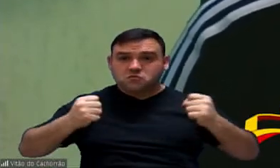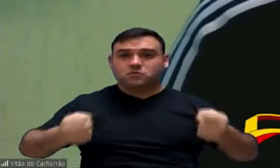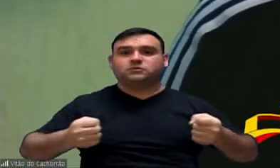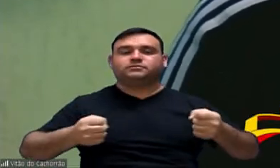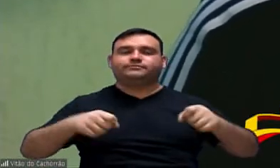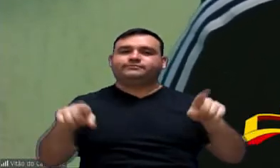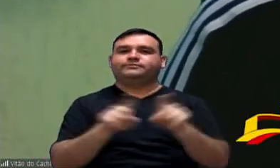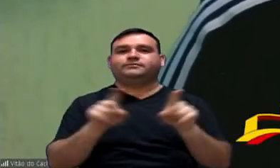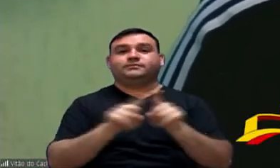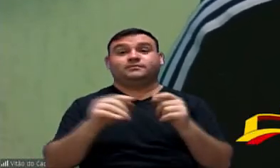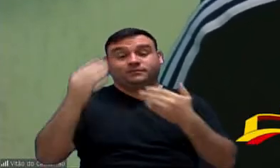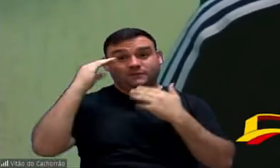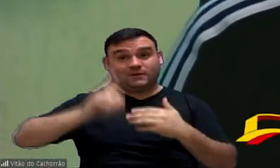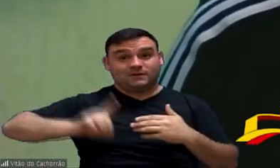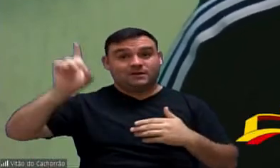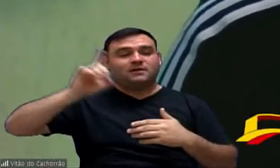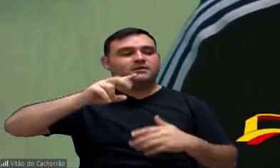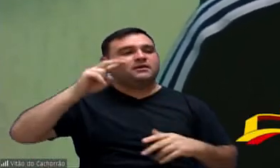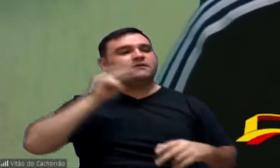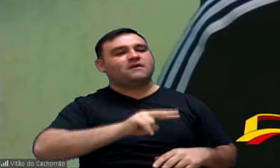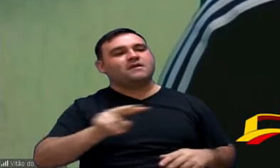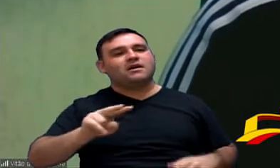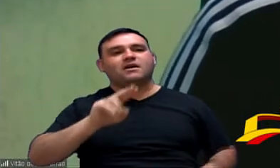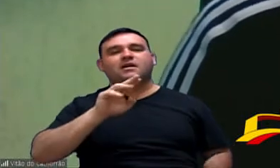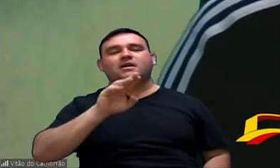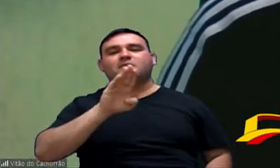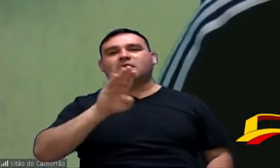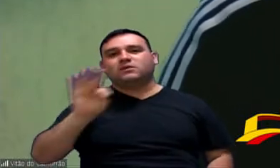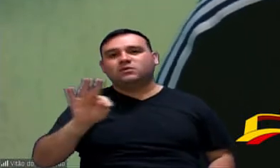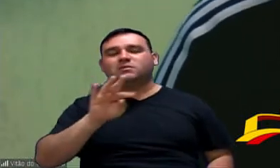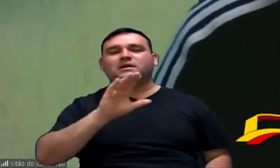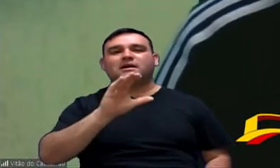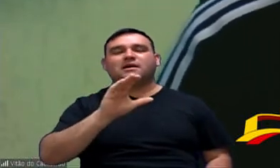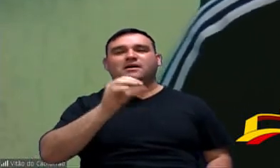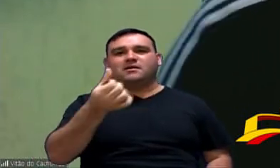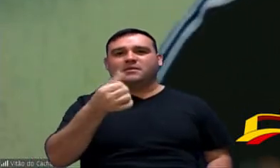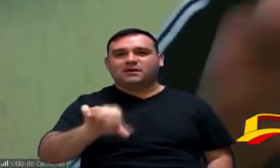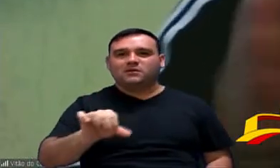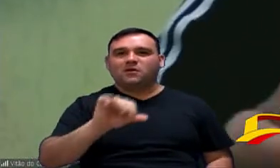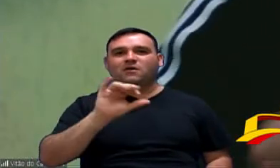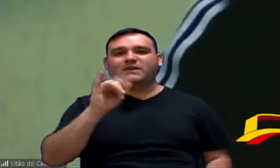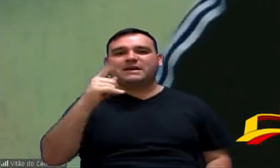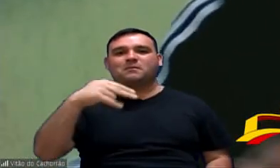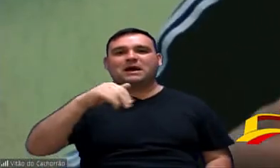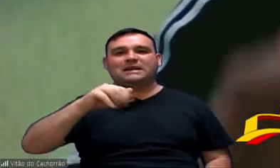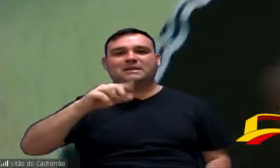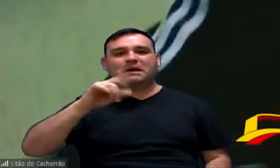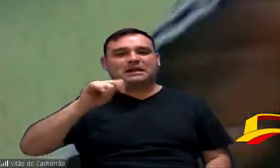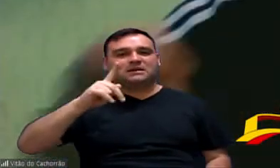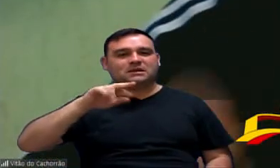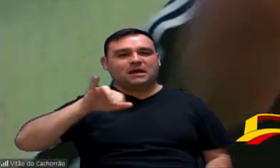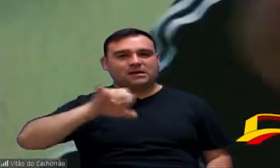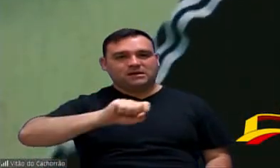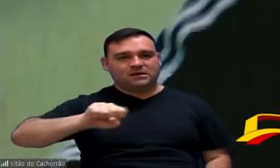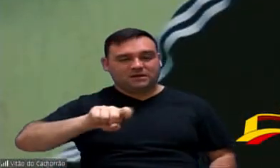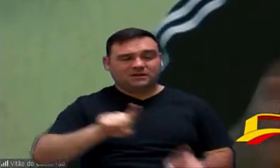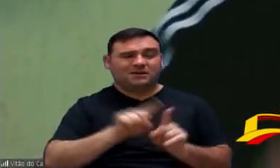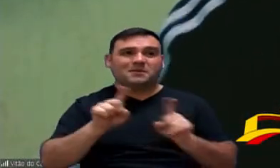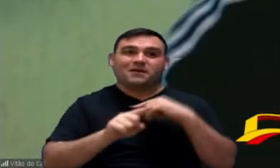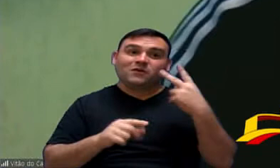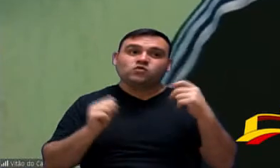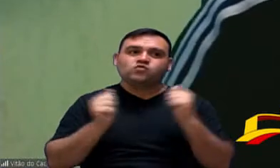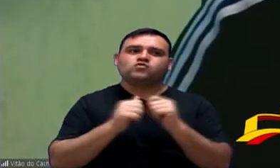E graças a Deus olham para Brigadeiro, olham lá para o Caguaçu, para o Ipanema das Pedras agora, porque tem vereador junto com a gente aqui,